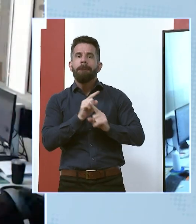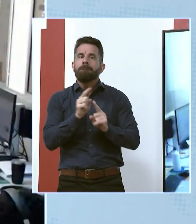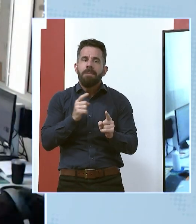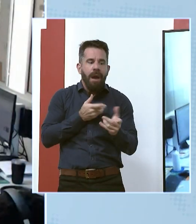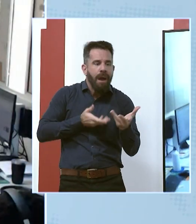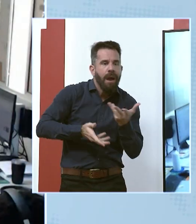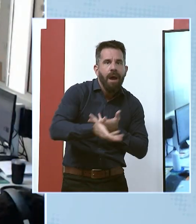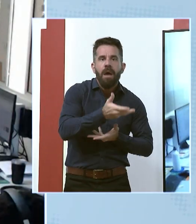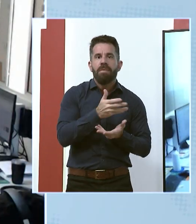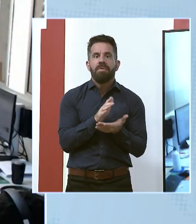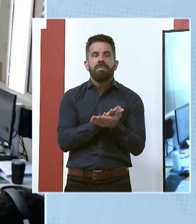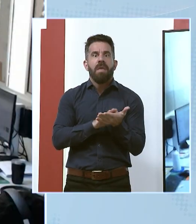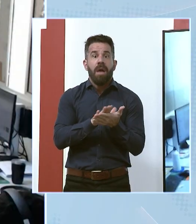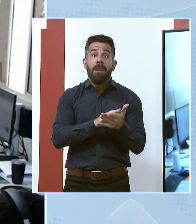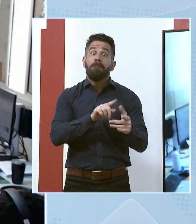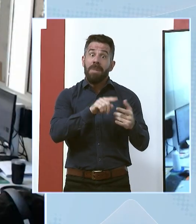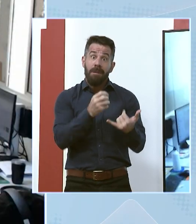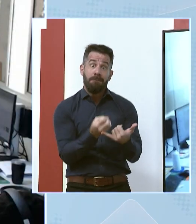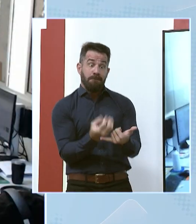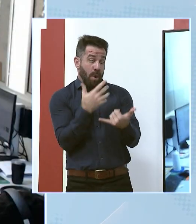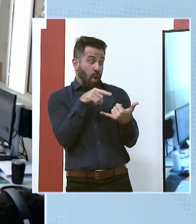direta com agressores. E entre esses